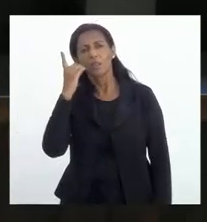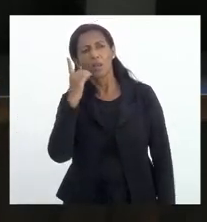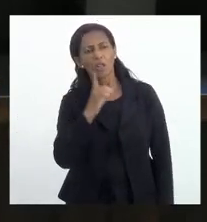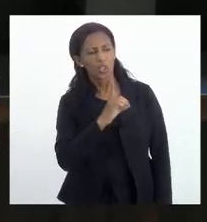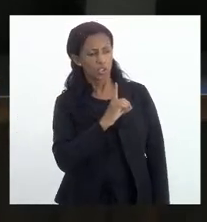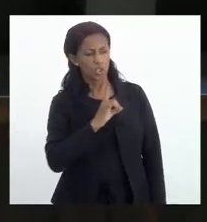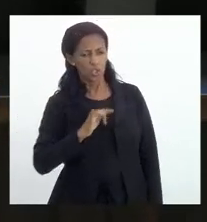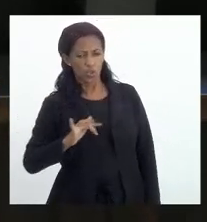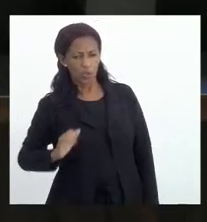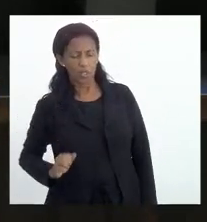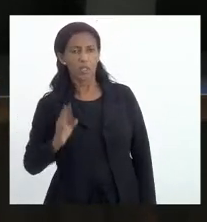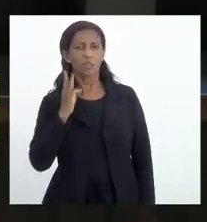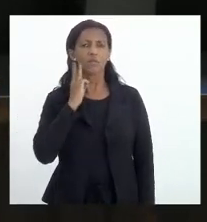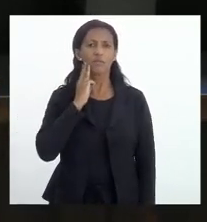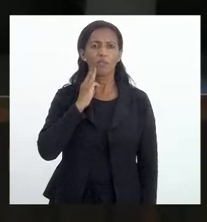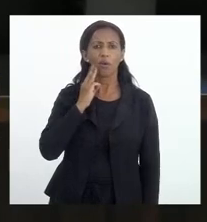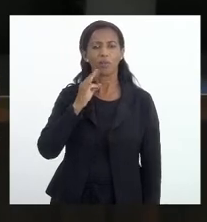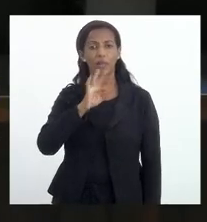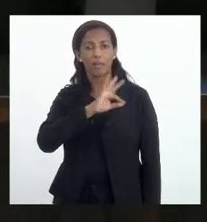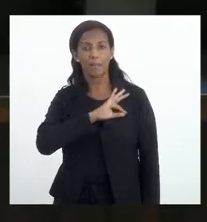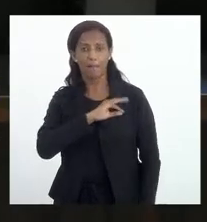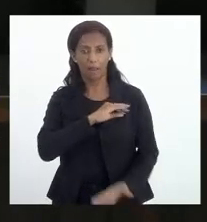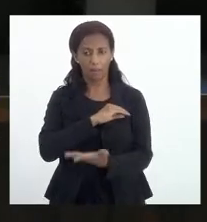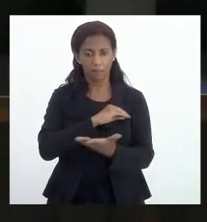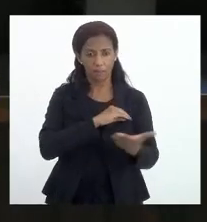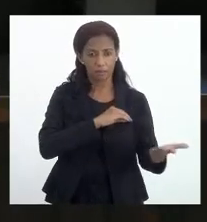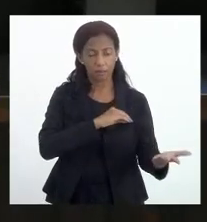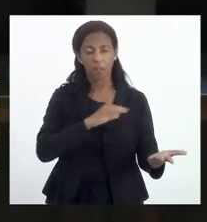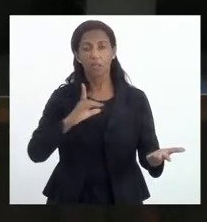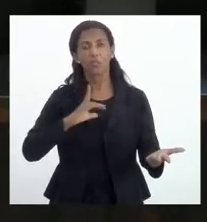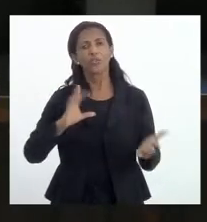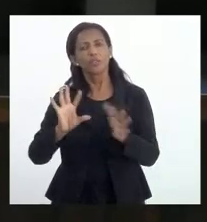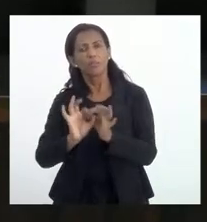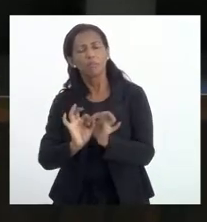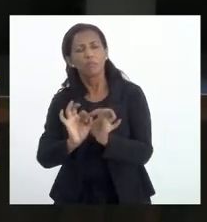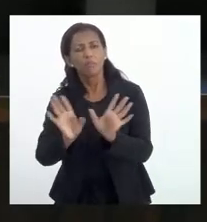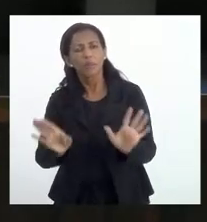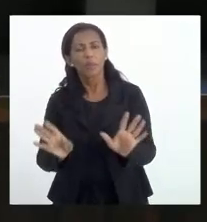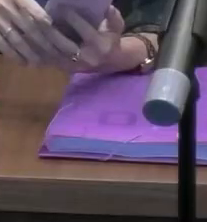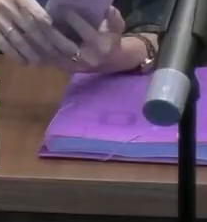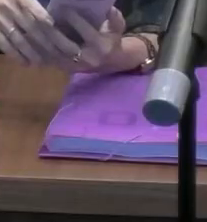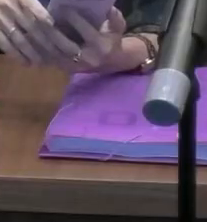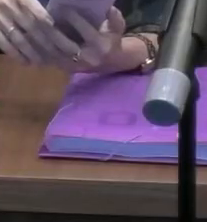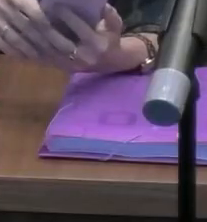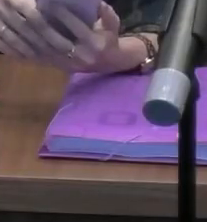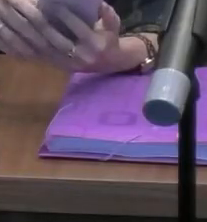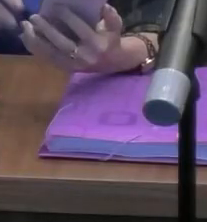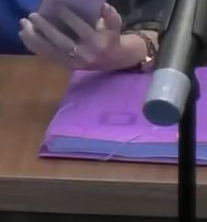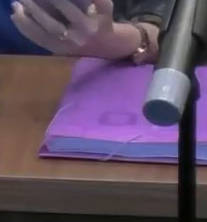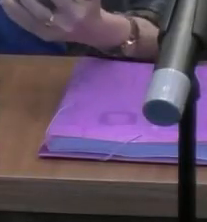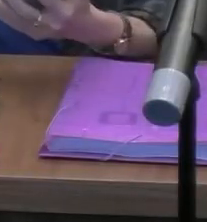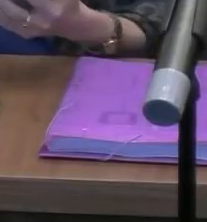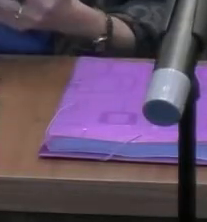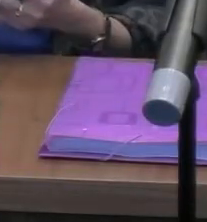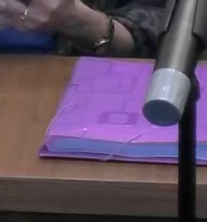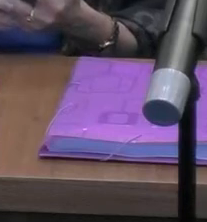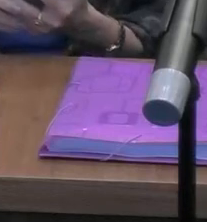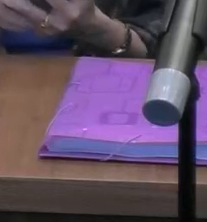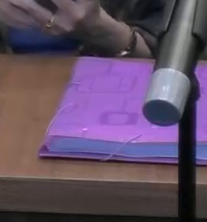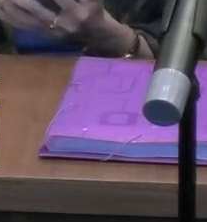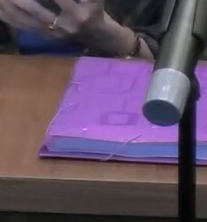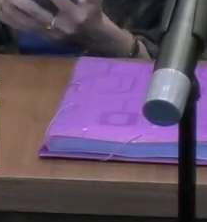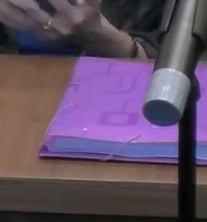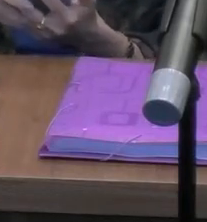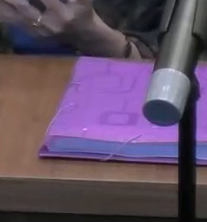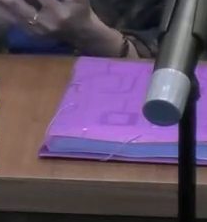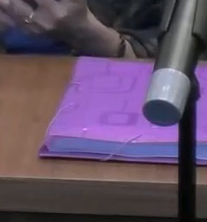Zins, deputado Valdec, deputada Marta Rocha, tinha autorizado o Poder Executivo a aderir ao